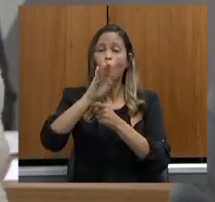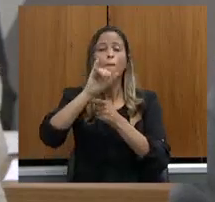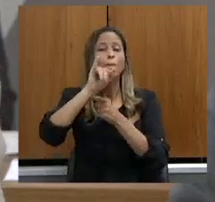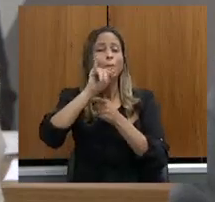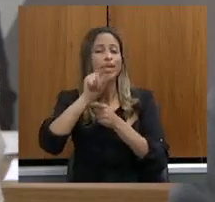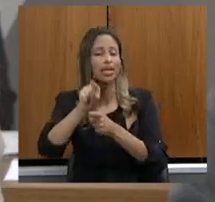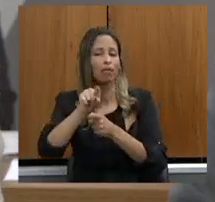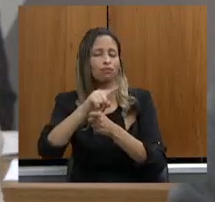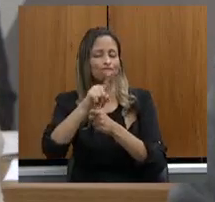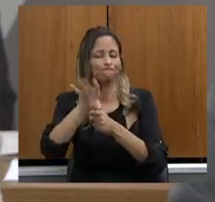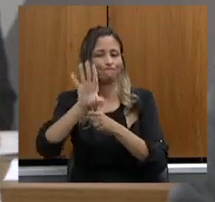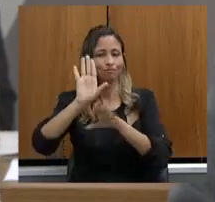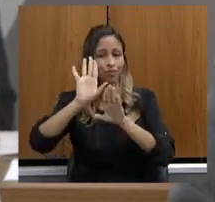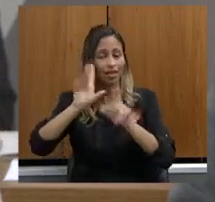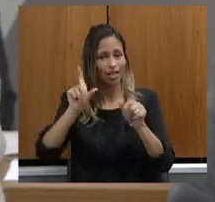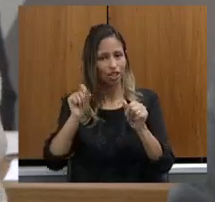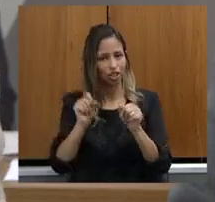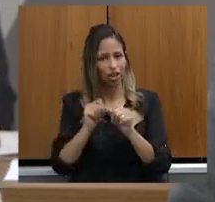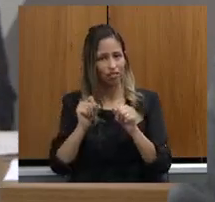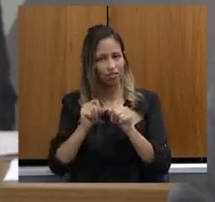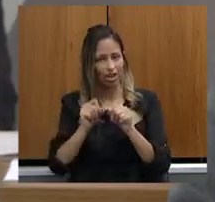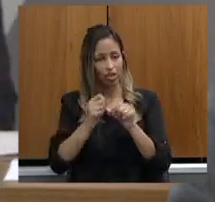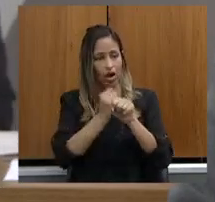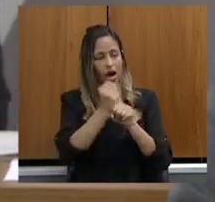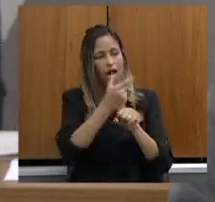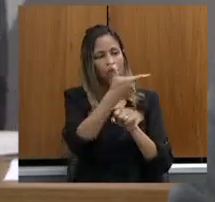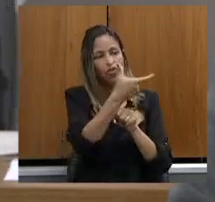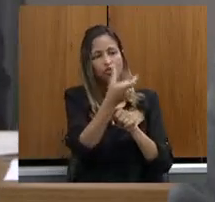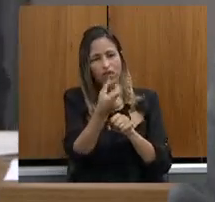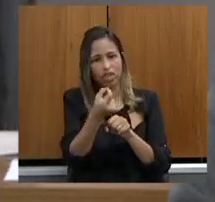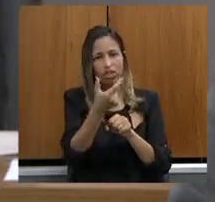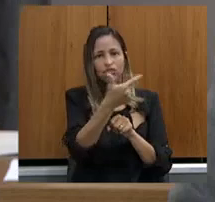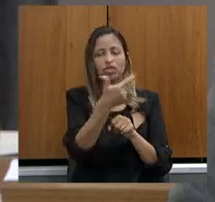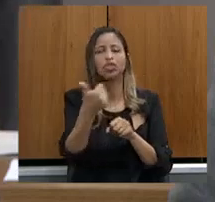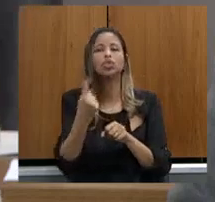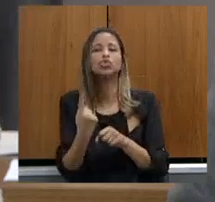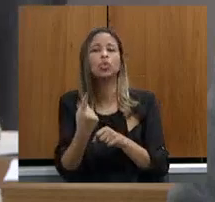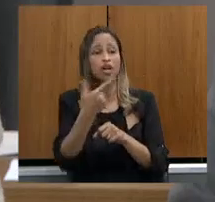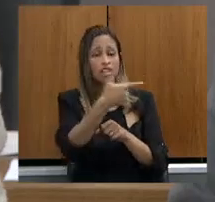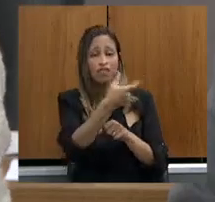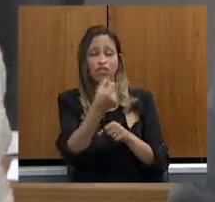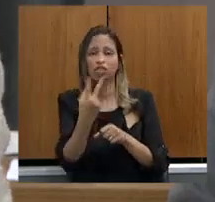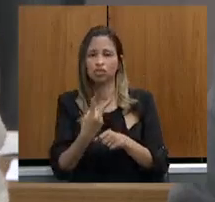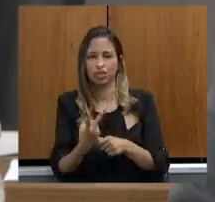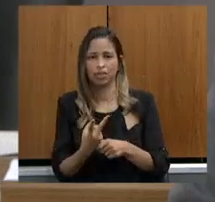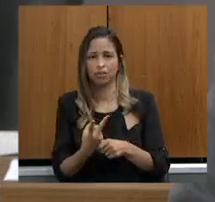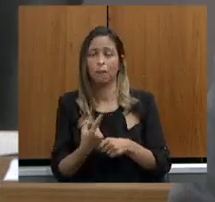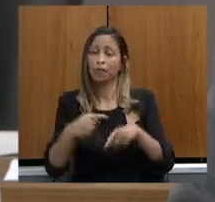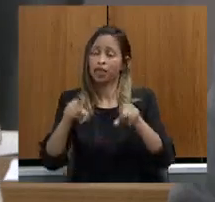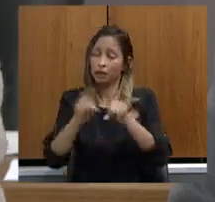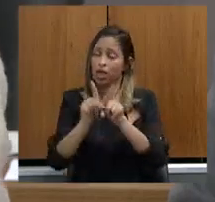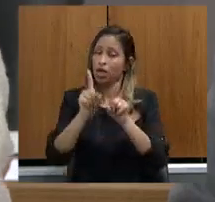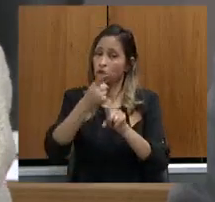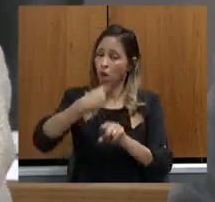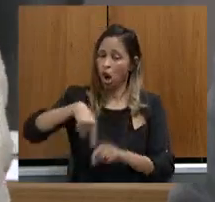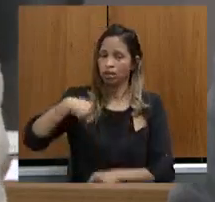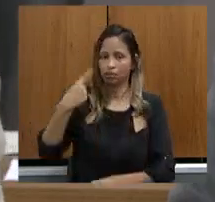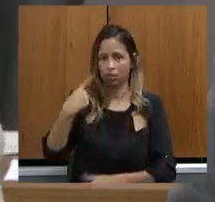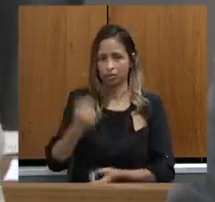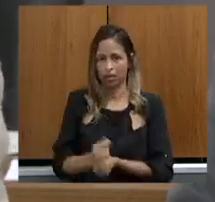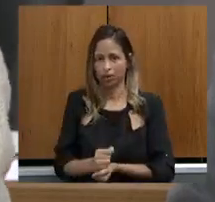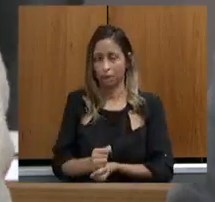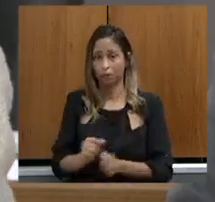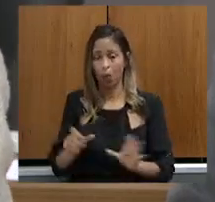já executados entre os anos de 2021 e os anos de 2022 a gente tem Deputado um anexo